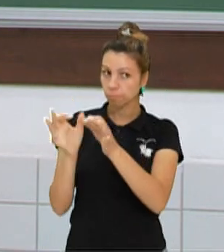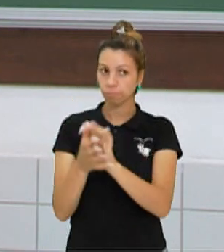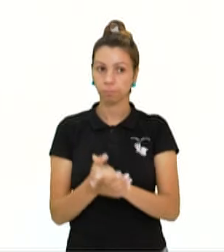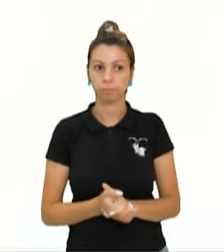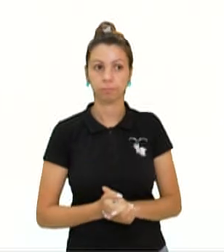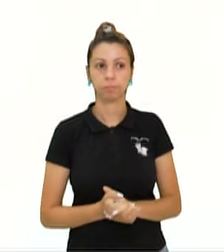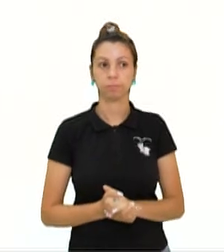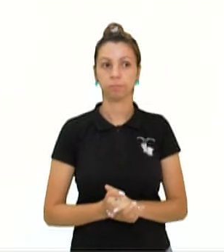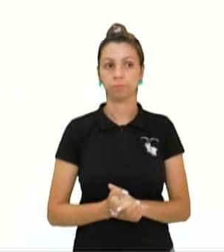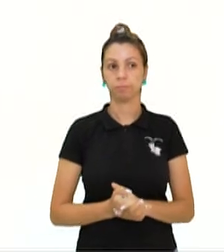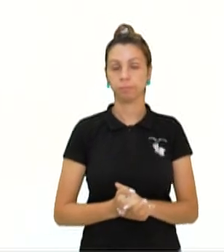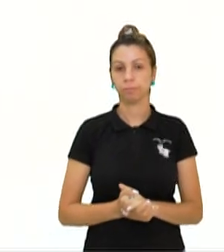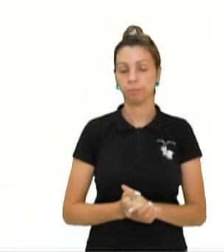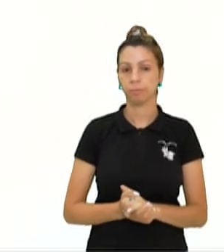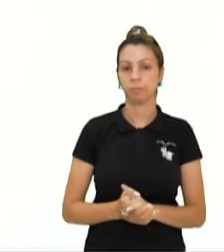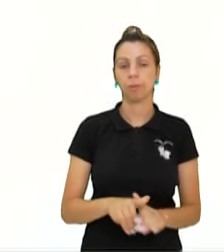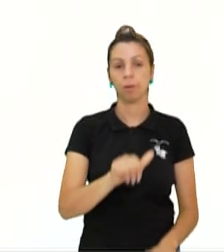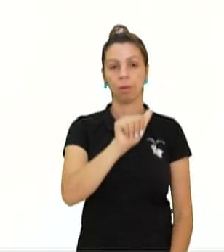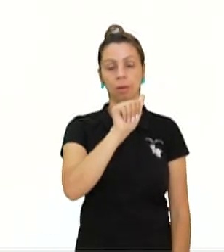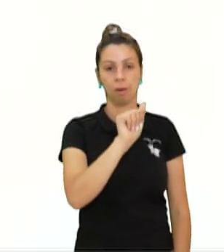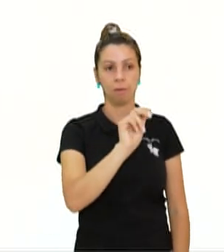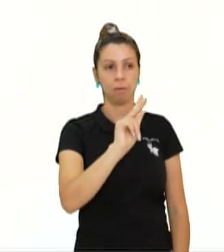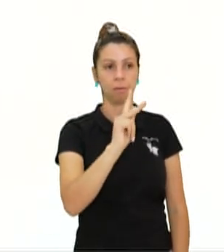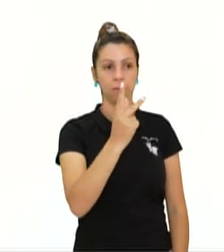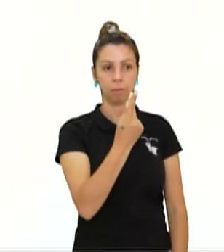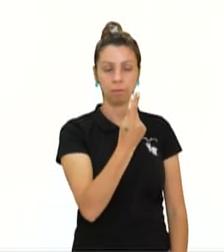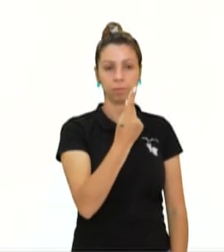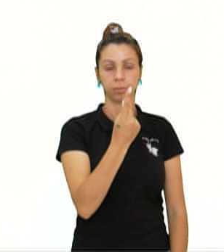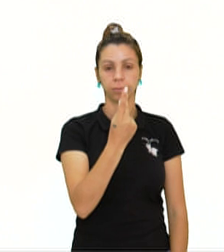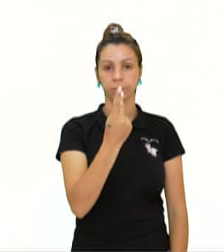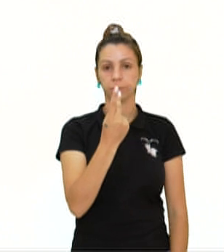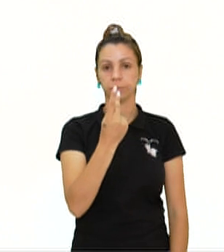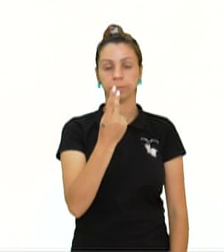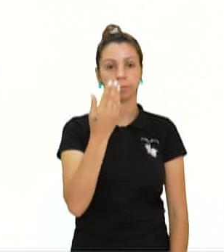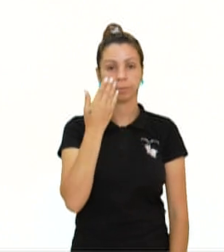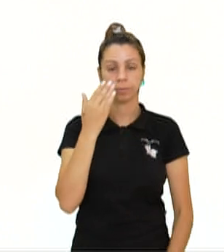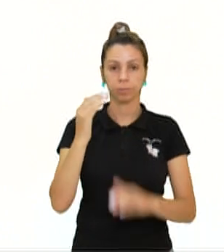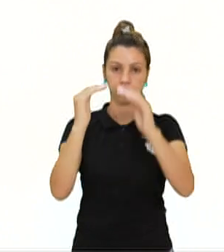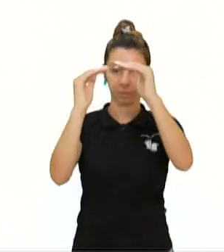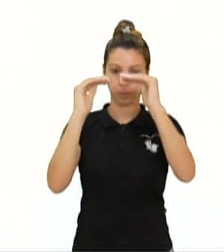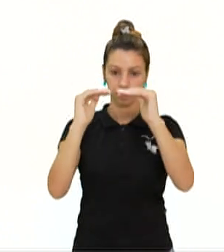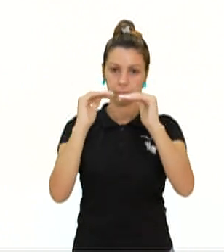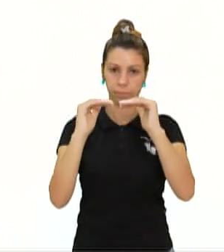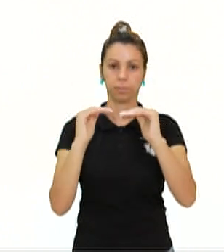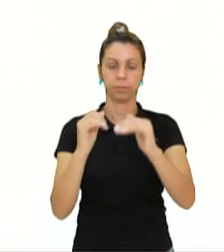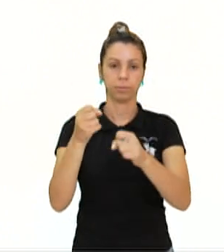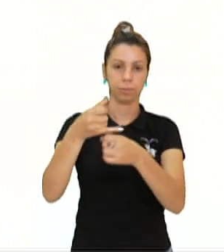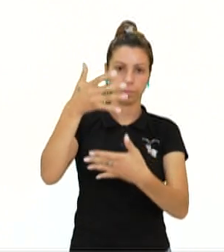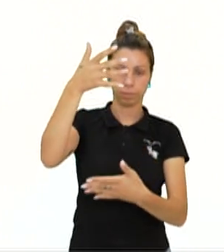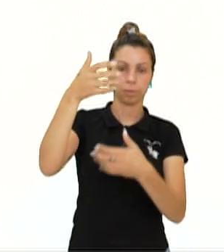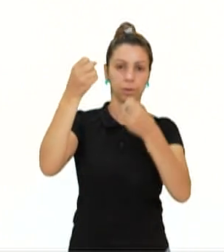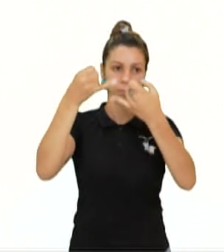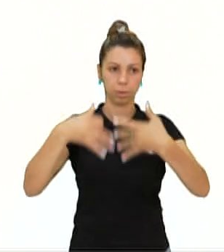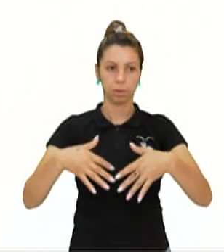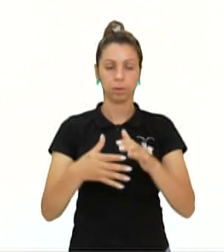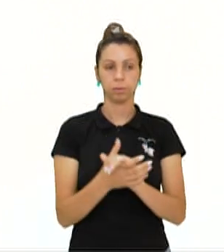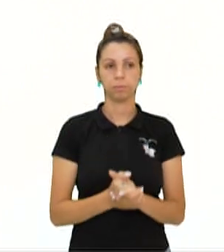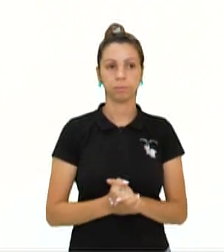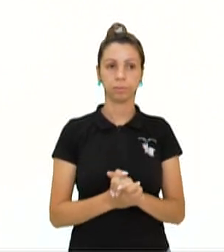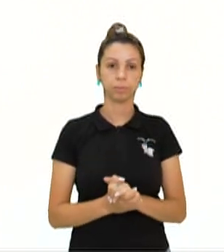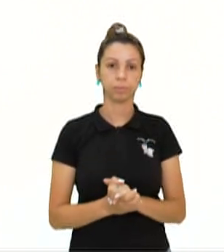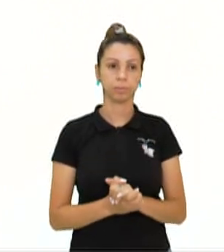Vamos lá. Então, a área do hexágono, 3 vezes 8 ao quadrado, raiz de 3 sobre 2. 3 vezes